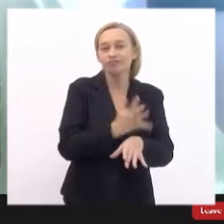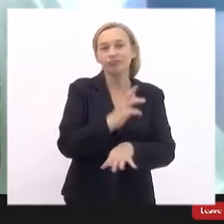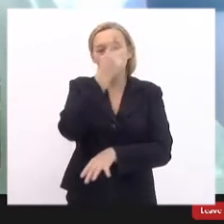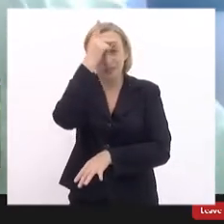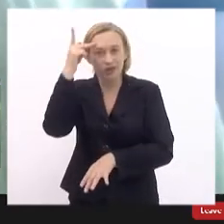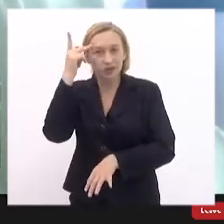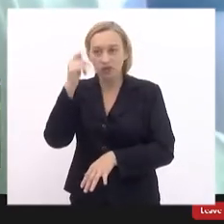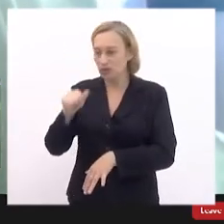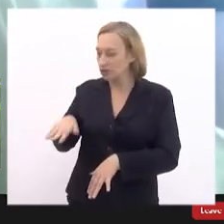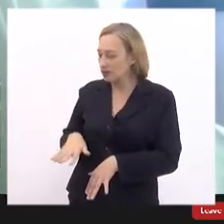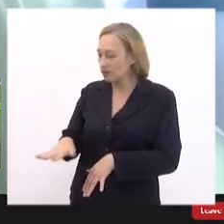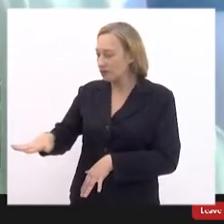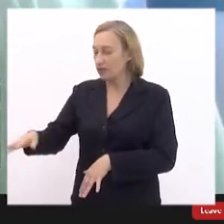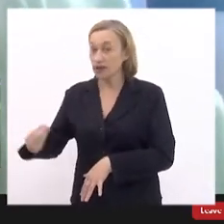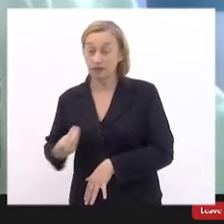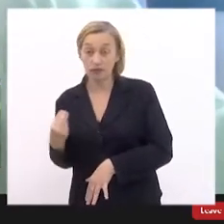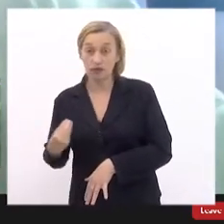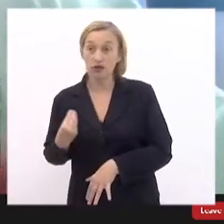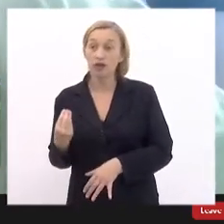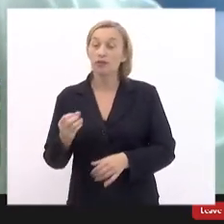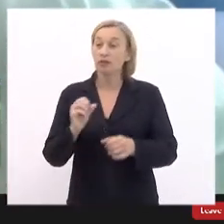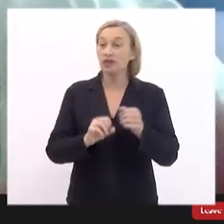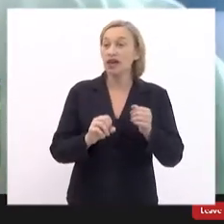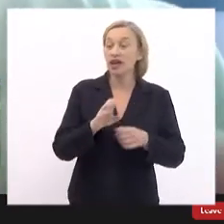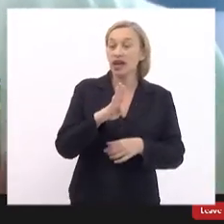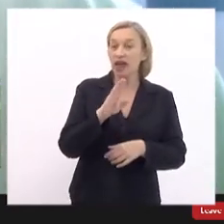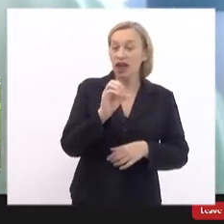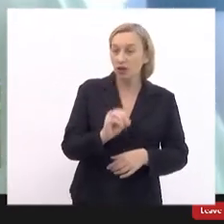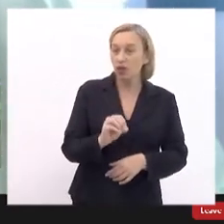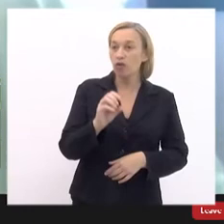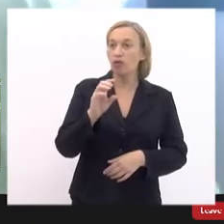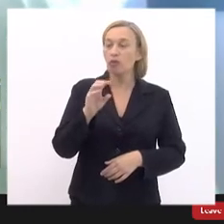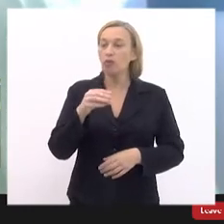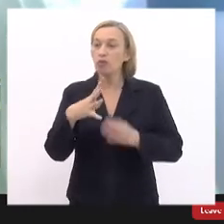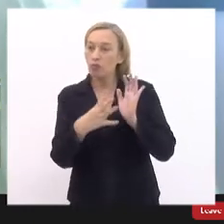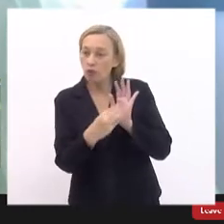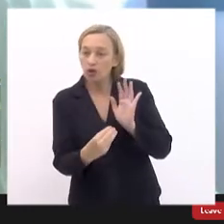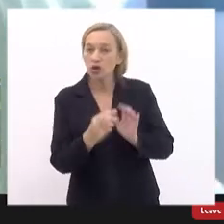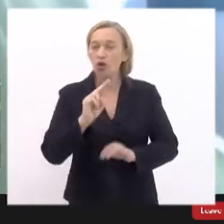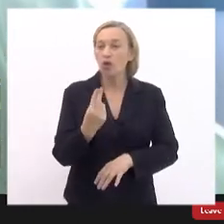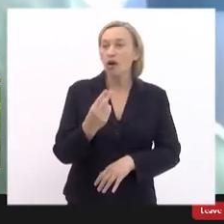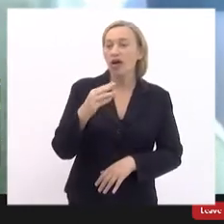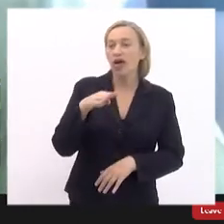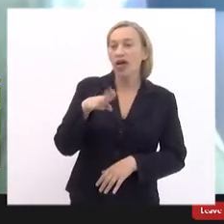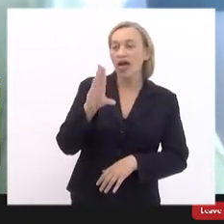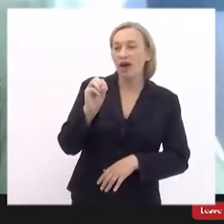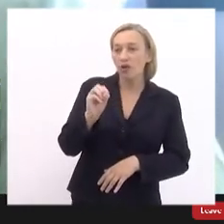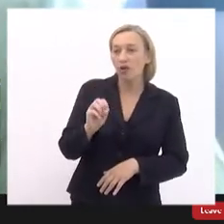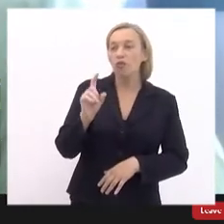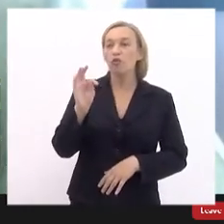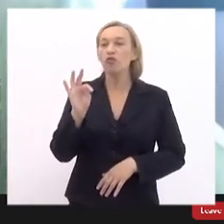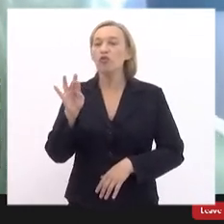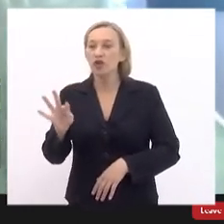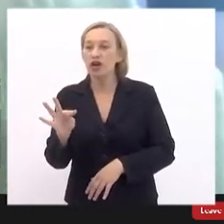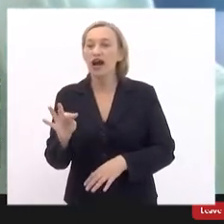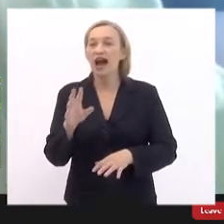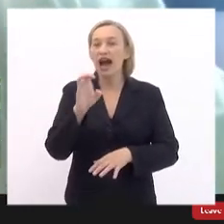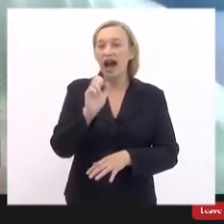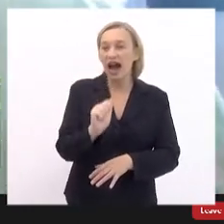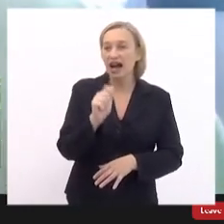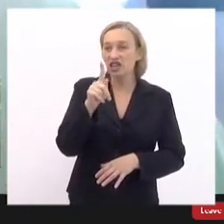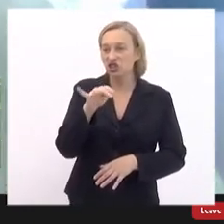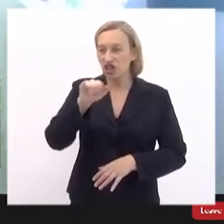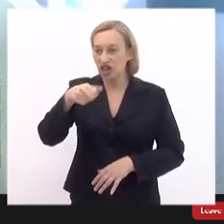da comunidade para fazer a eco-moda, o eco-buffet ou a fábrica verde, e a AGRIO